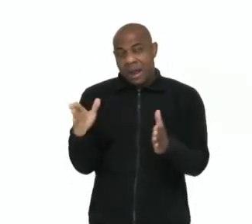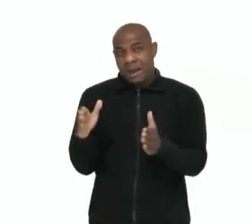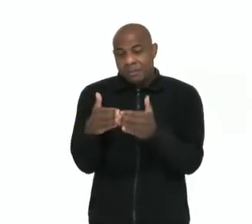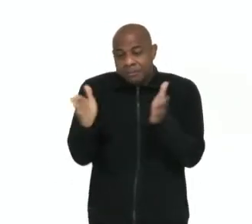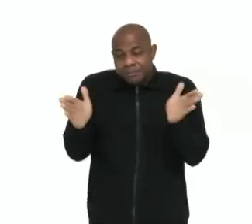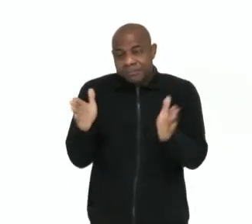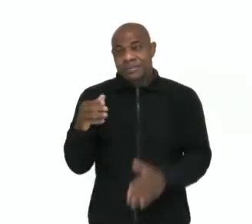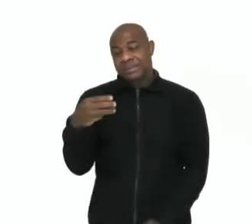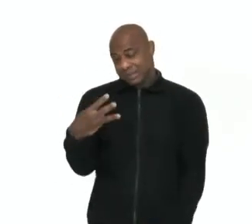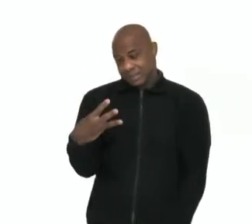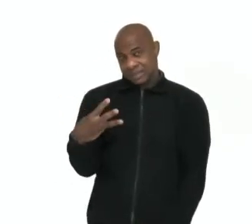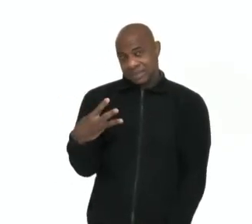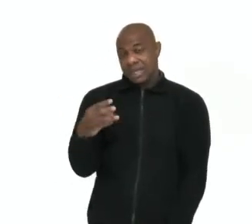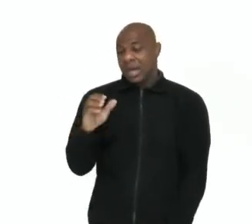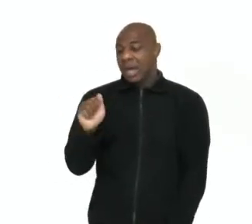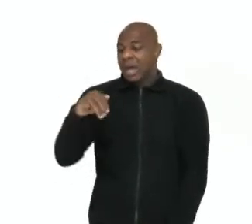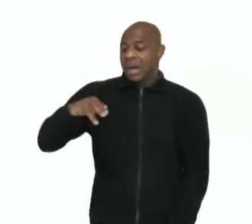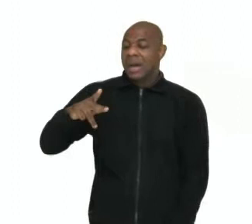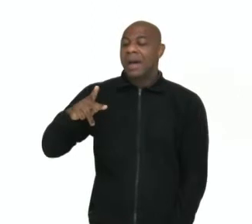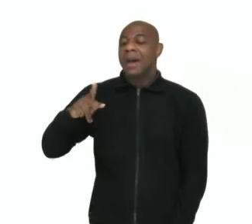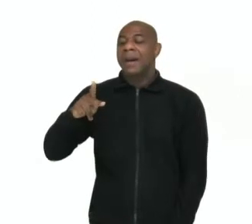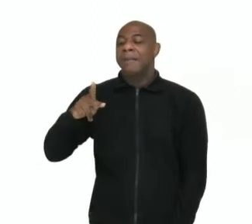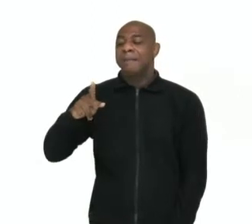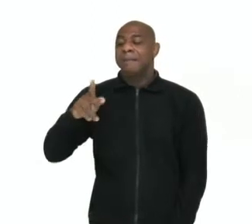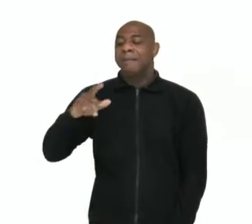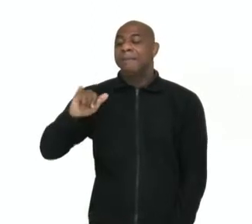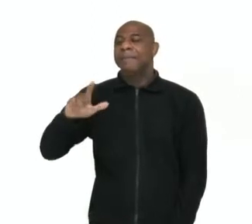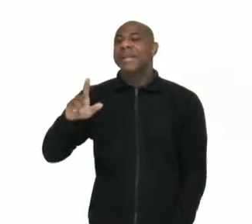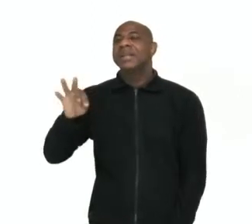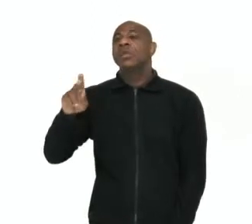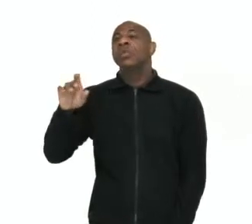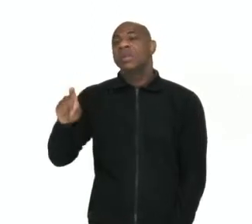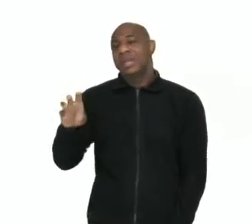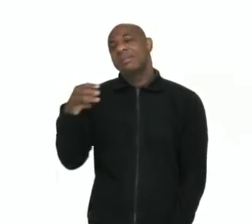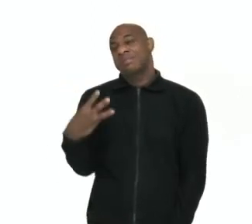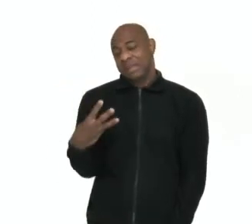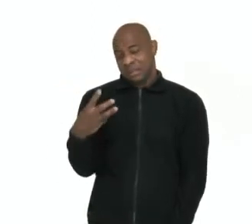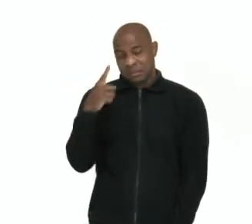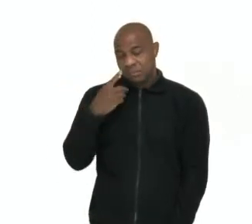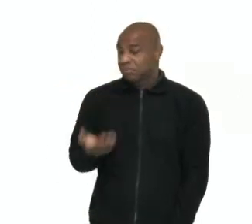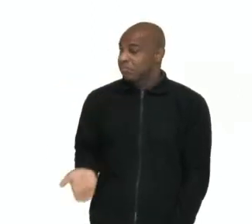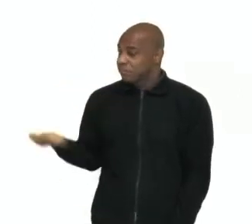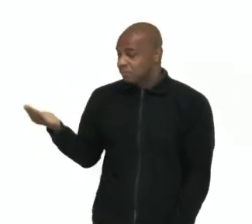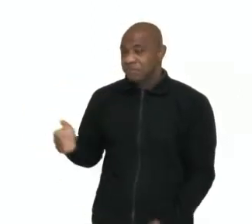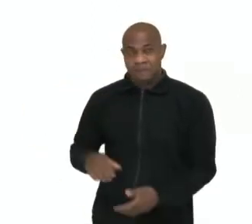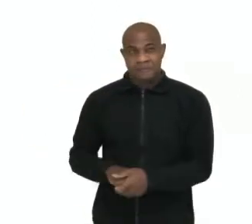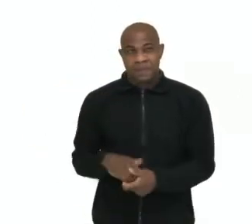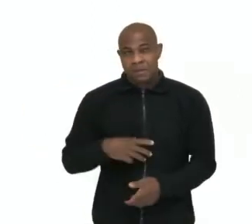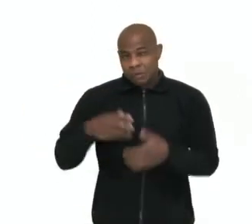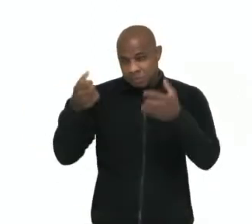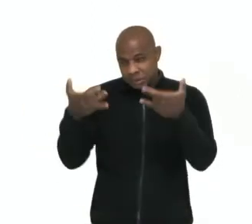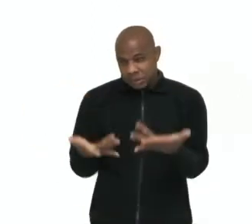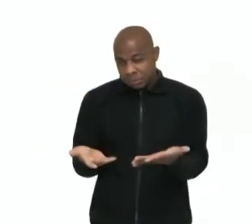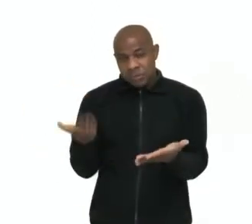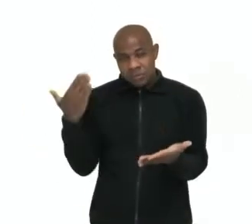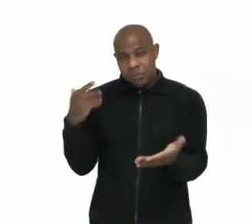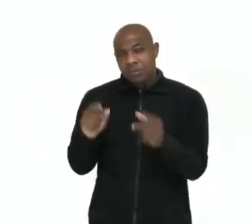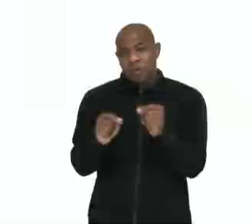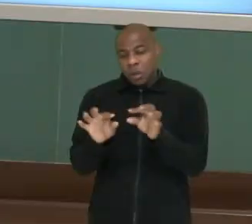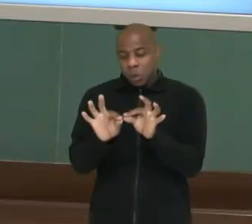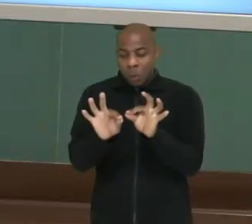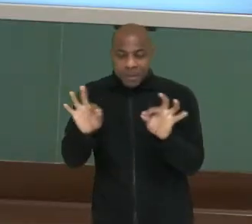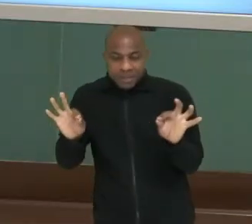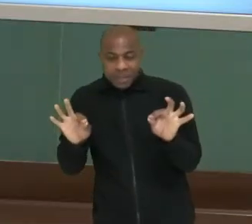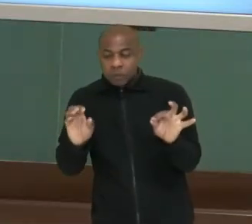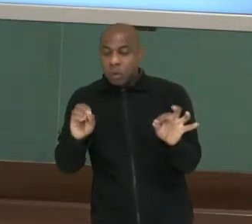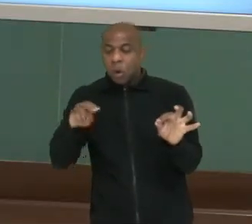que interessante. Se você reparar bem no que nós mencionamos a respeito do comprimento de